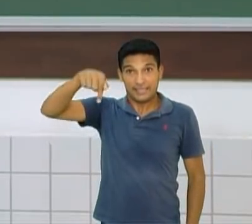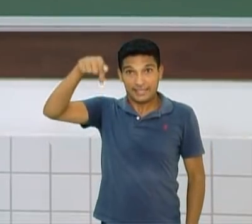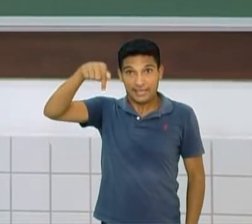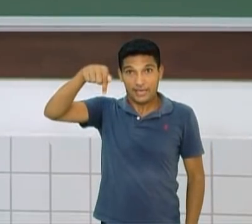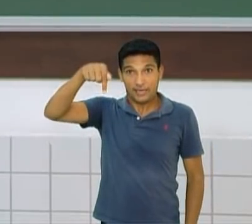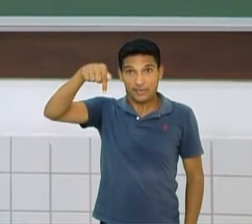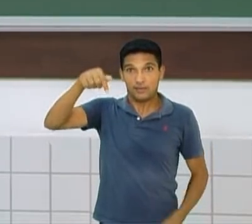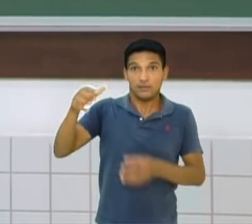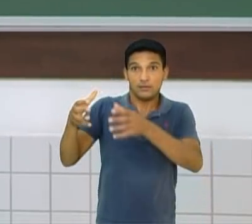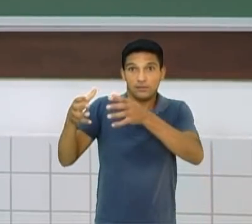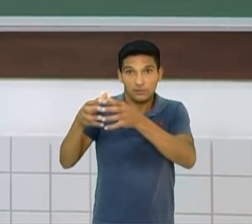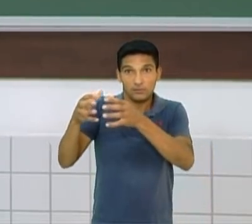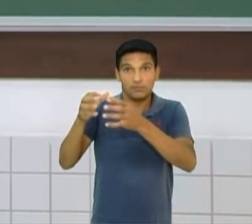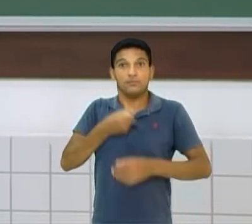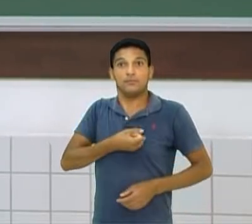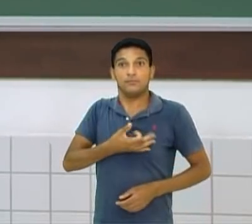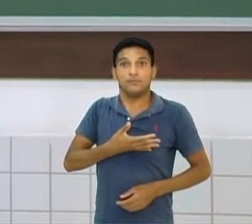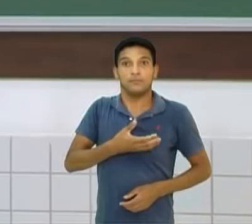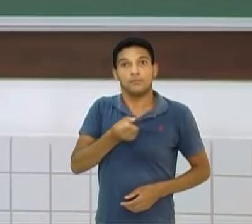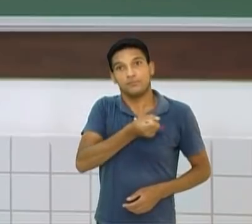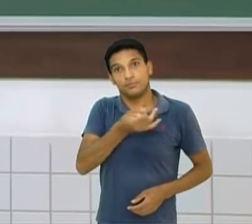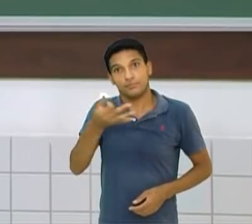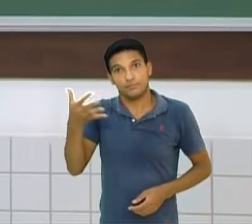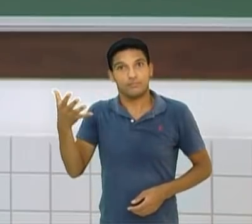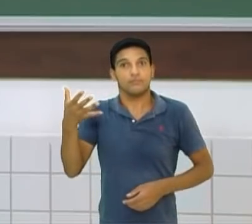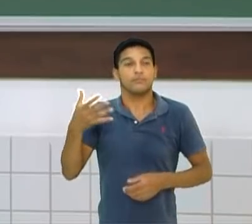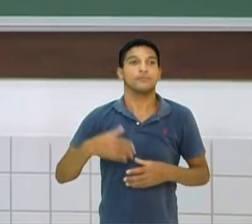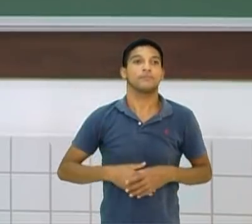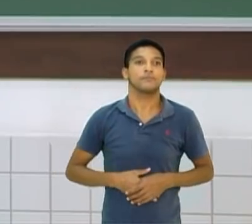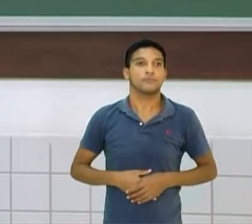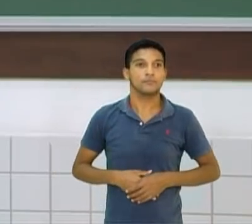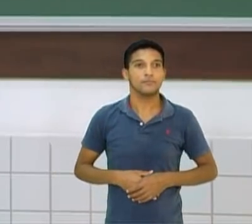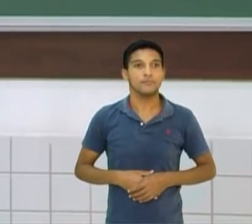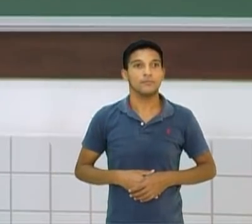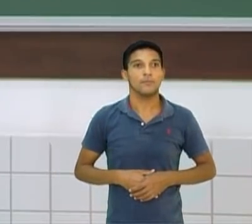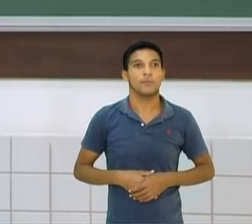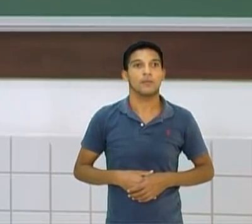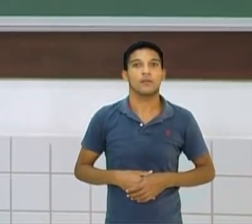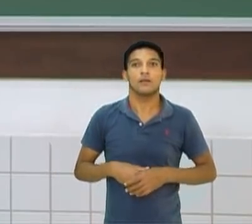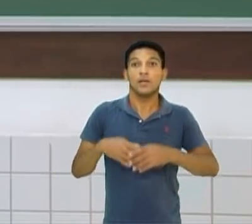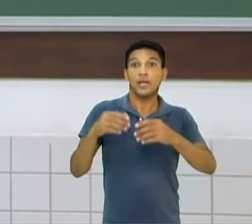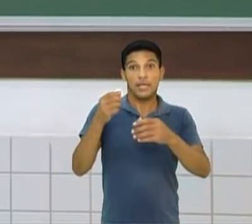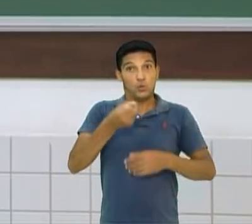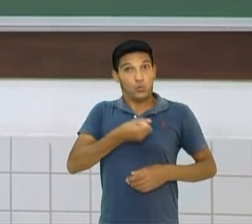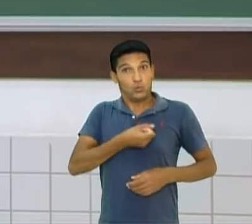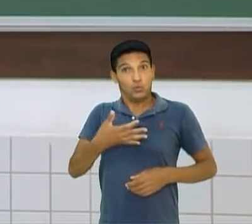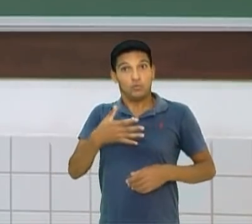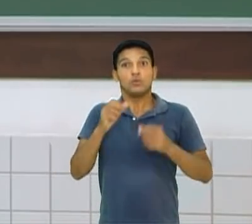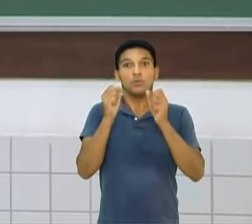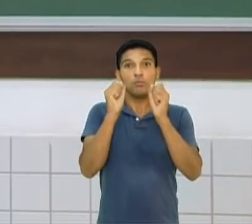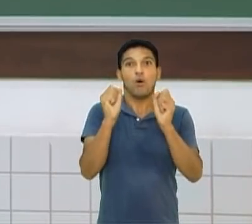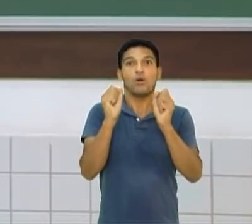negativos, então você trabalha ali com os números inteiros. E depois disso, o conjunto dos números racionais,